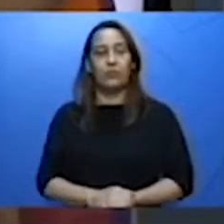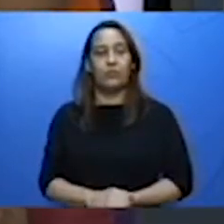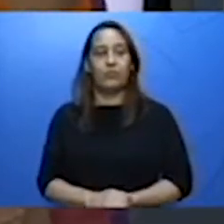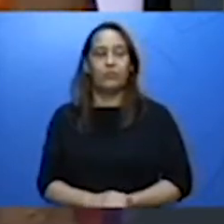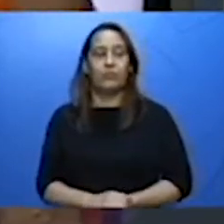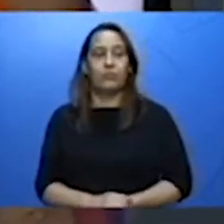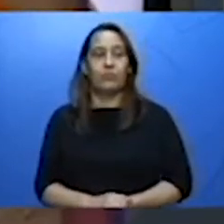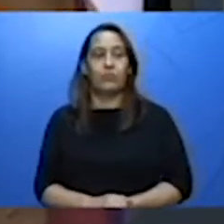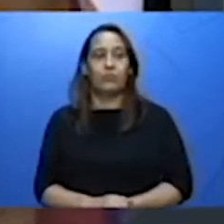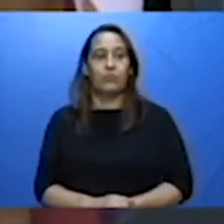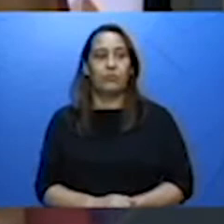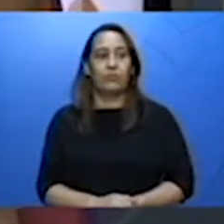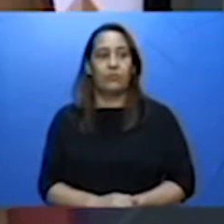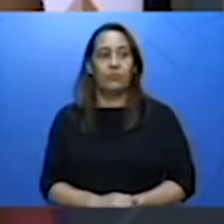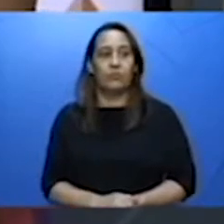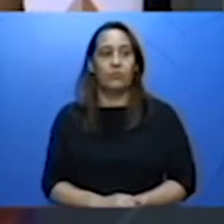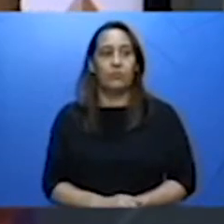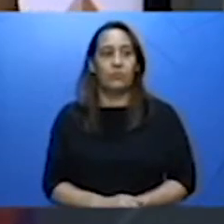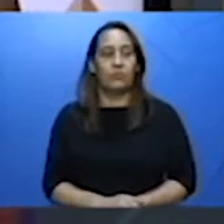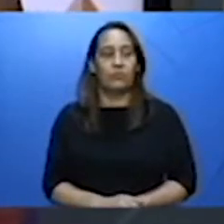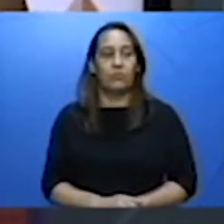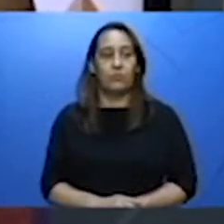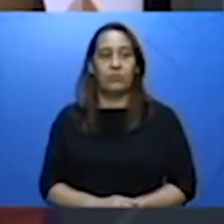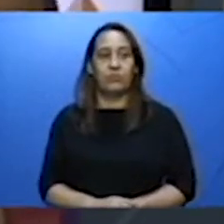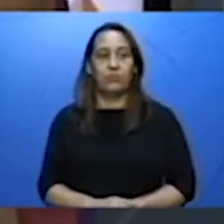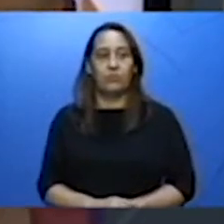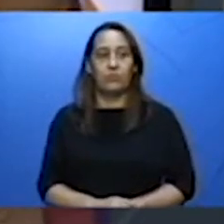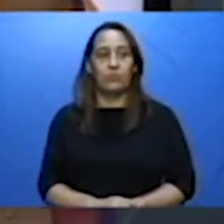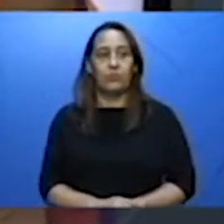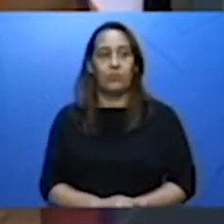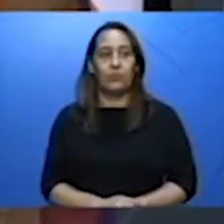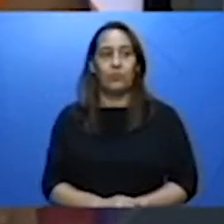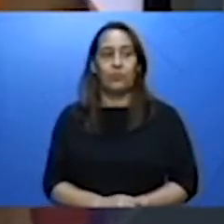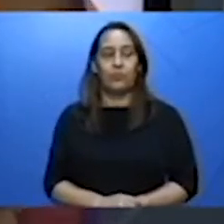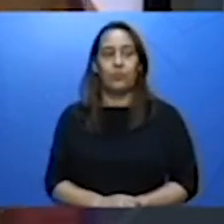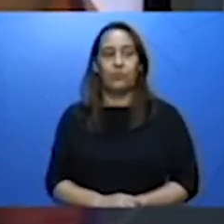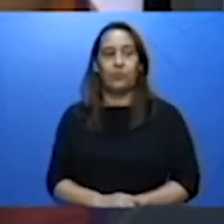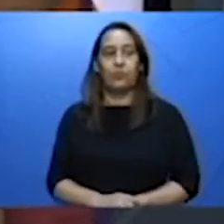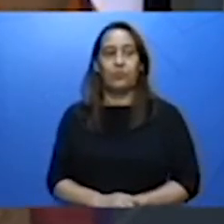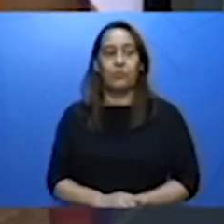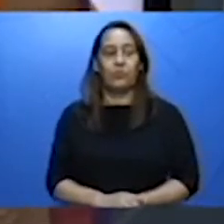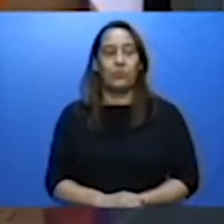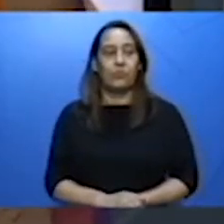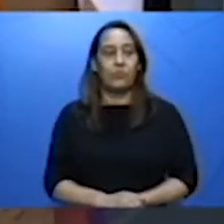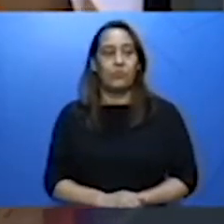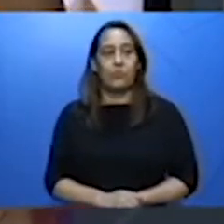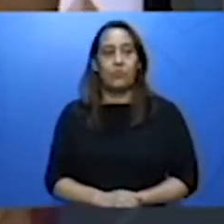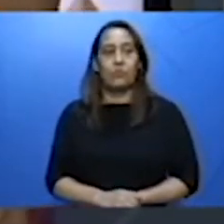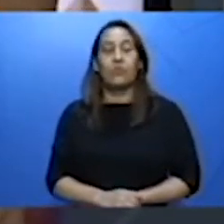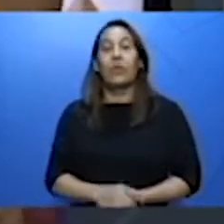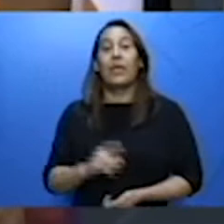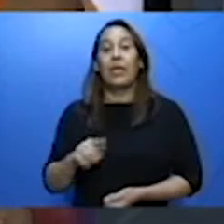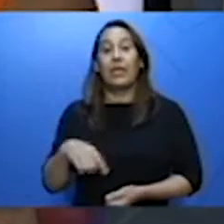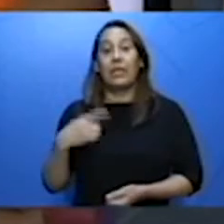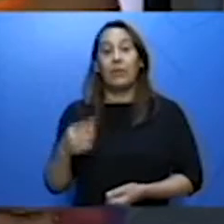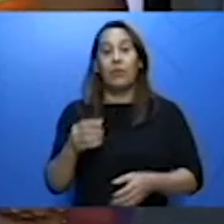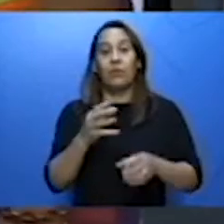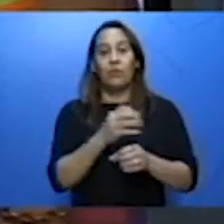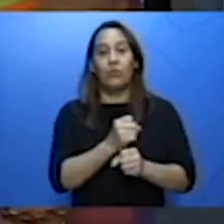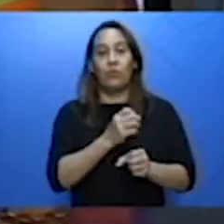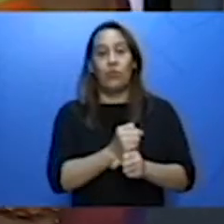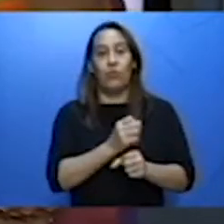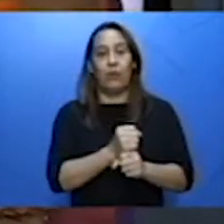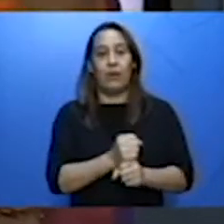melhor ainda, porque ele sai retinho, retinho. Vou somar, vou agrupar. Lembra dos